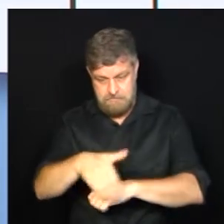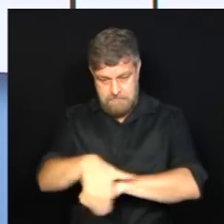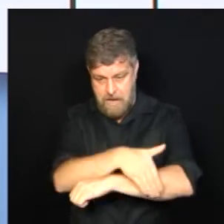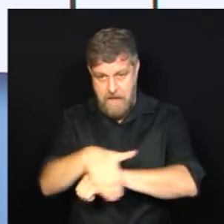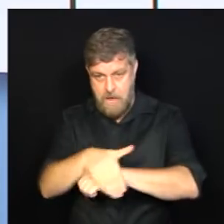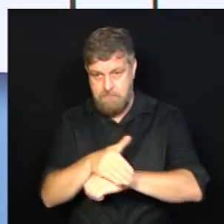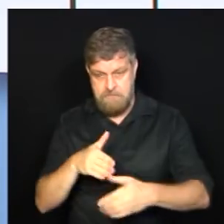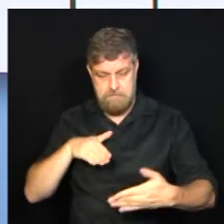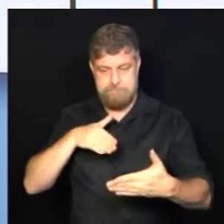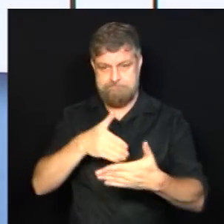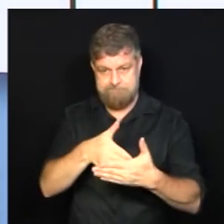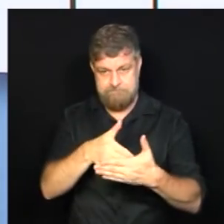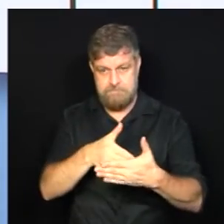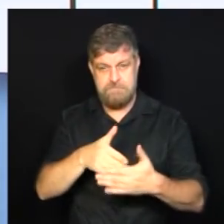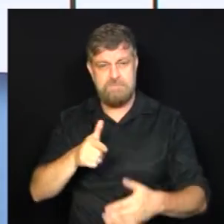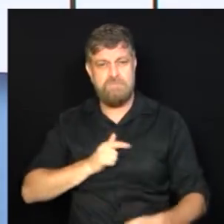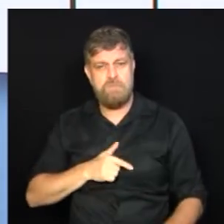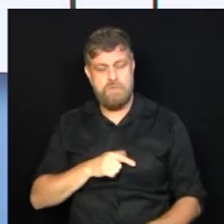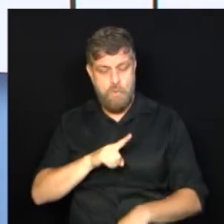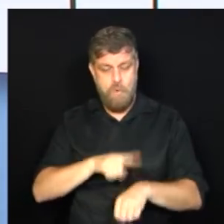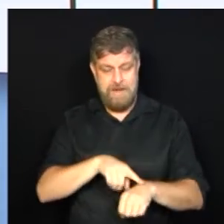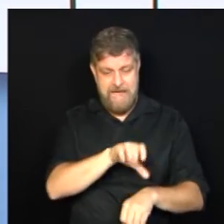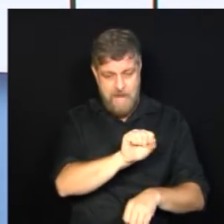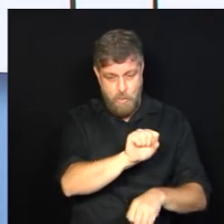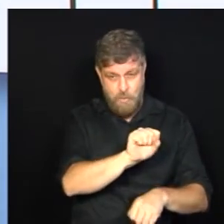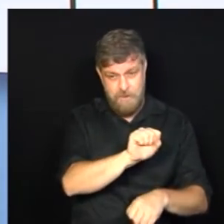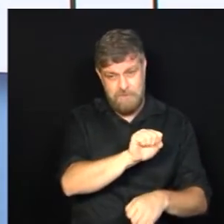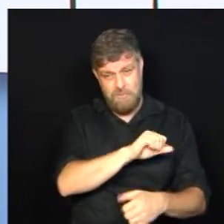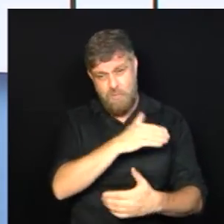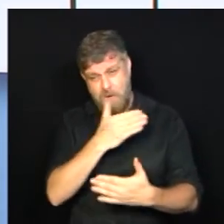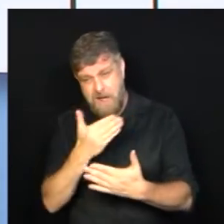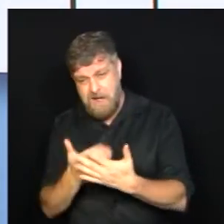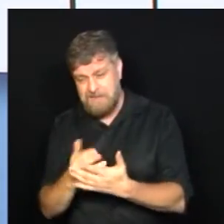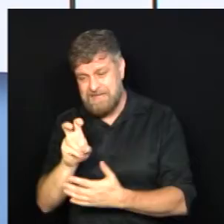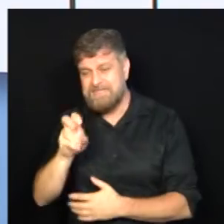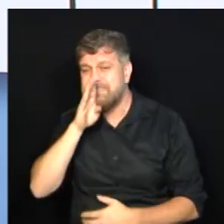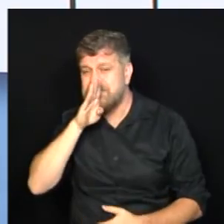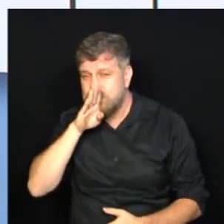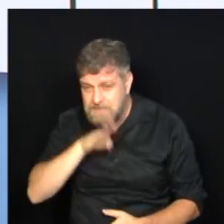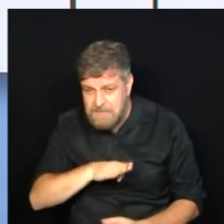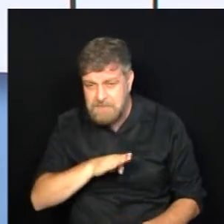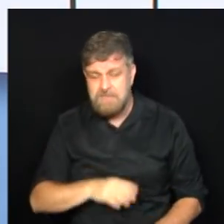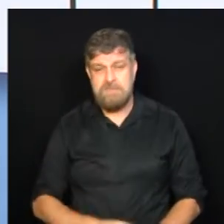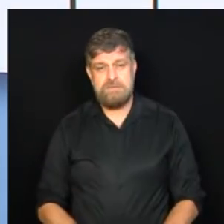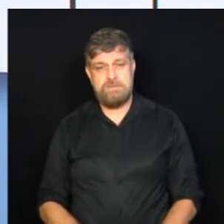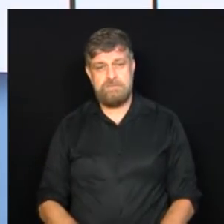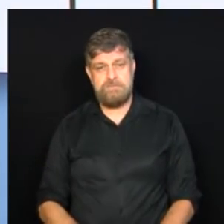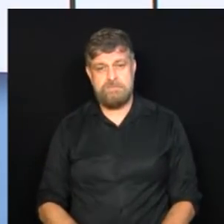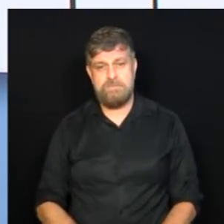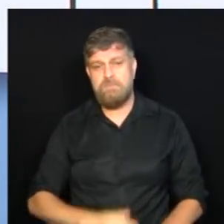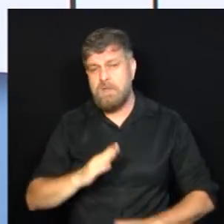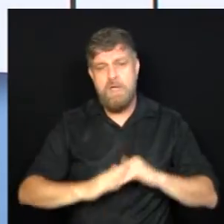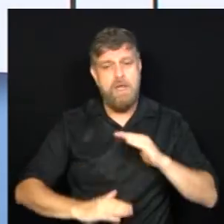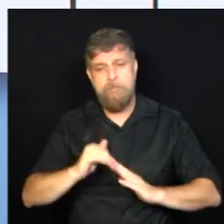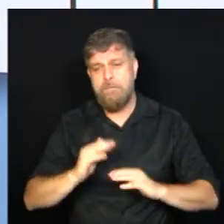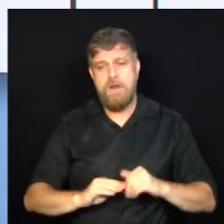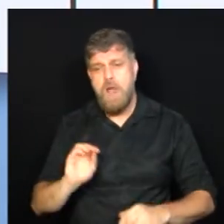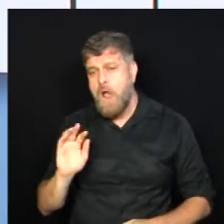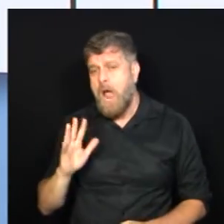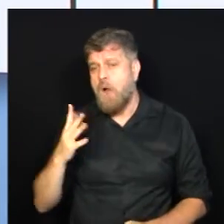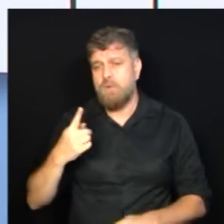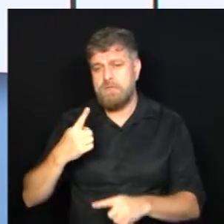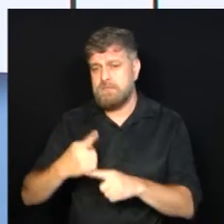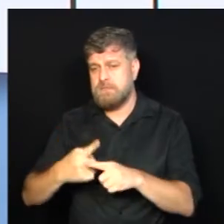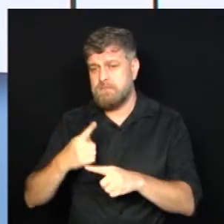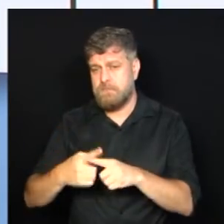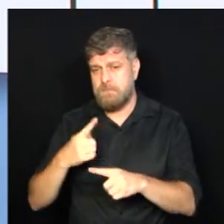O fechamento vai ser entre 8 da manhã às 5 da tarde. E a ação vai ocorrer